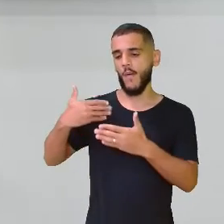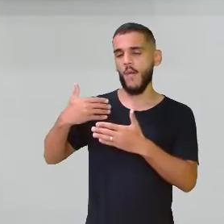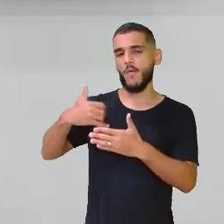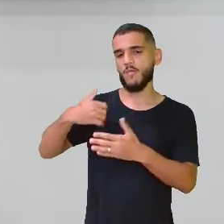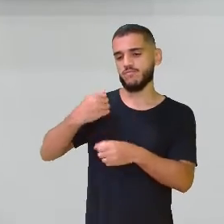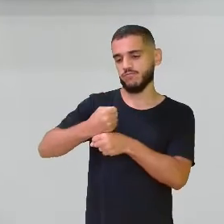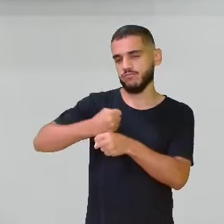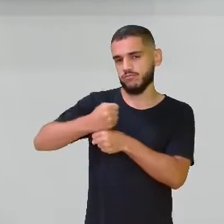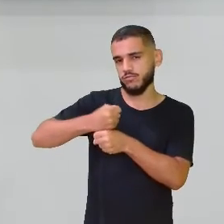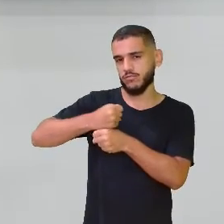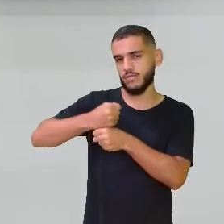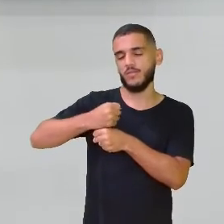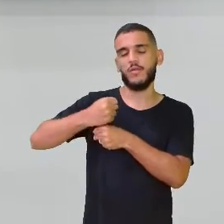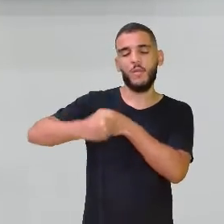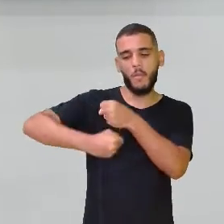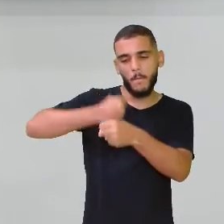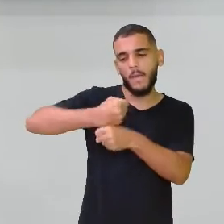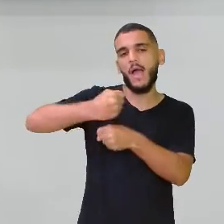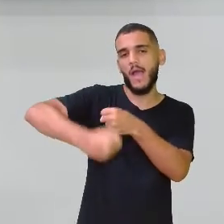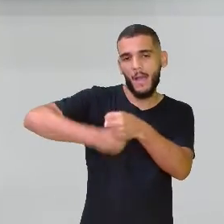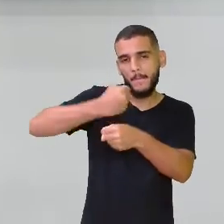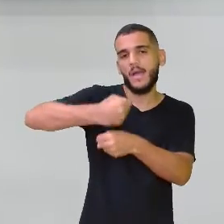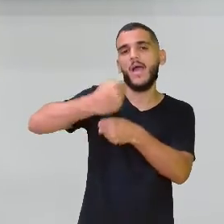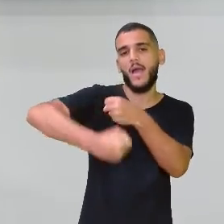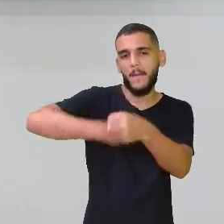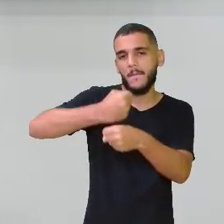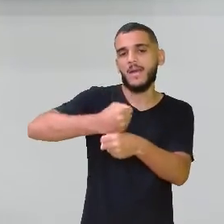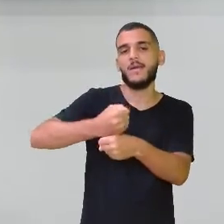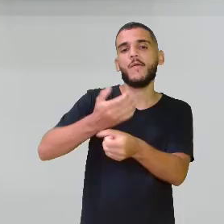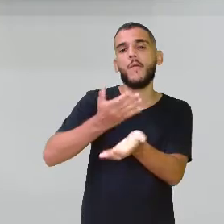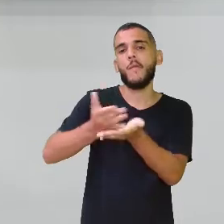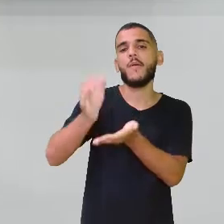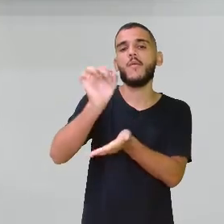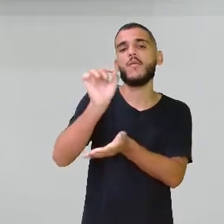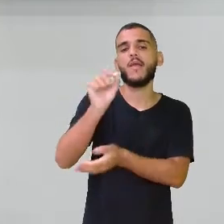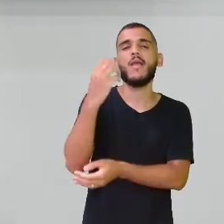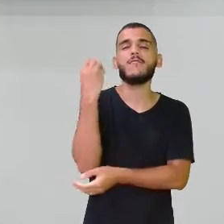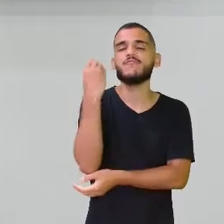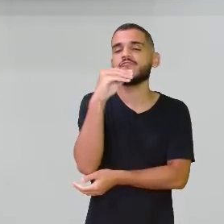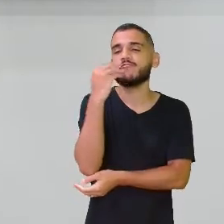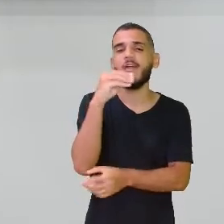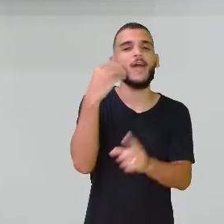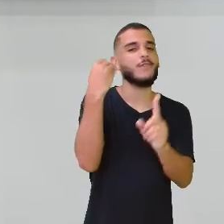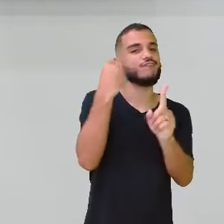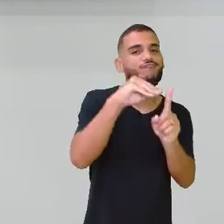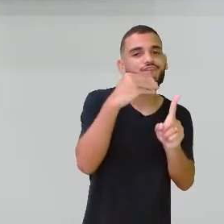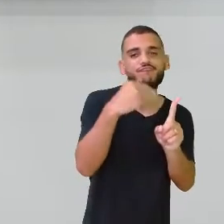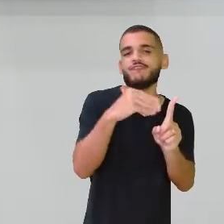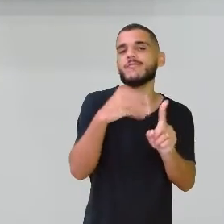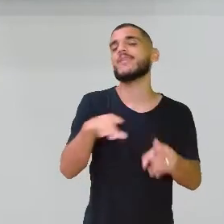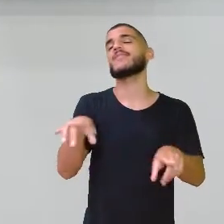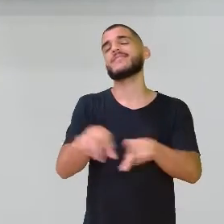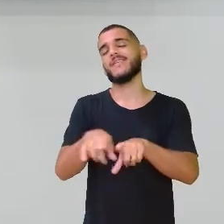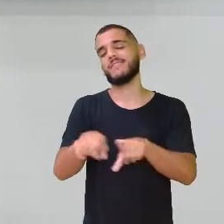mais frágil em um ou no outro assunto. A gente sabe que muitas vezes a saúde do idoso é mais